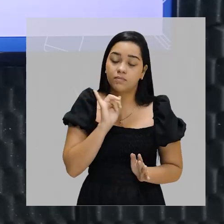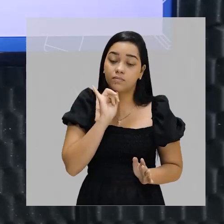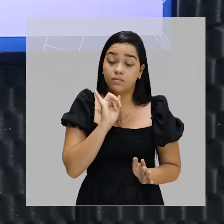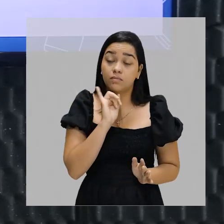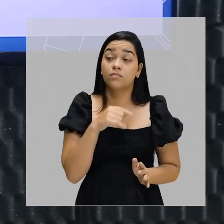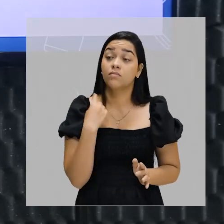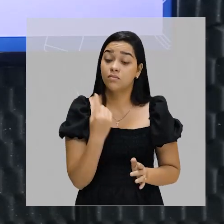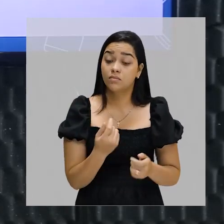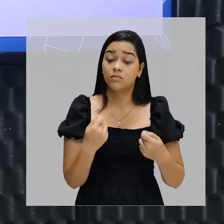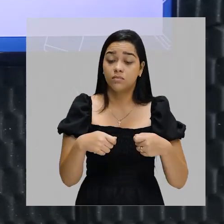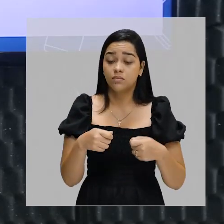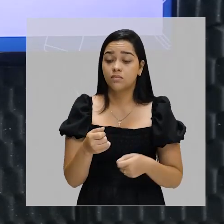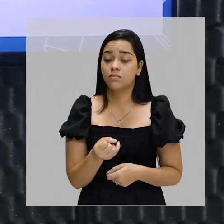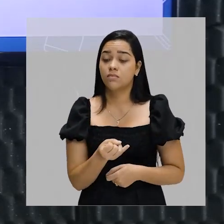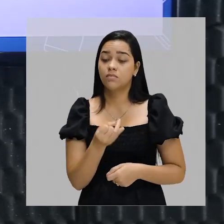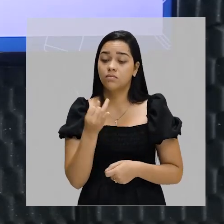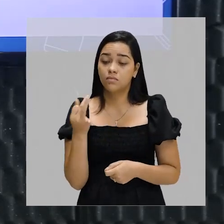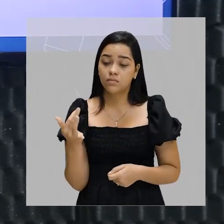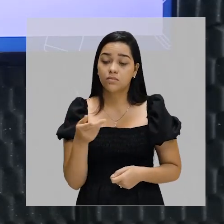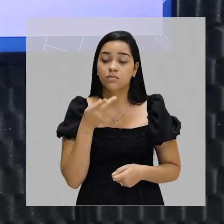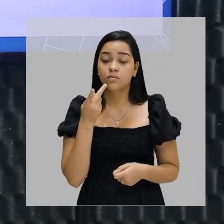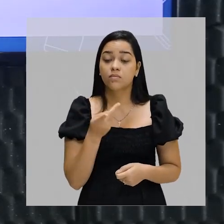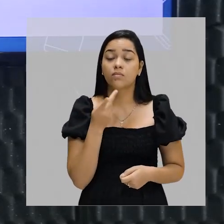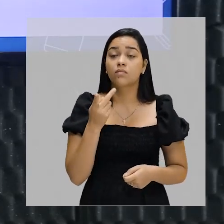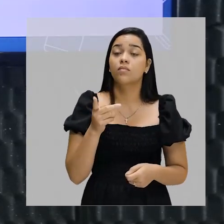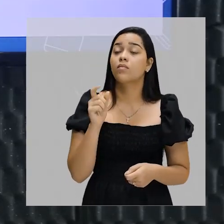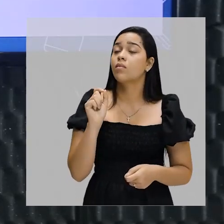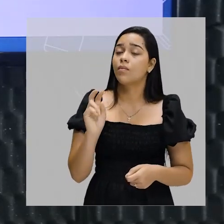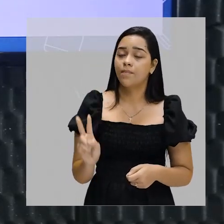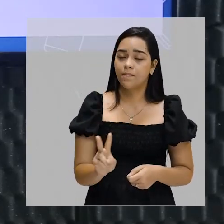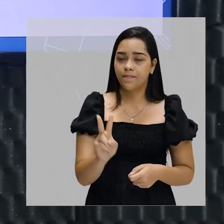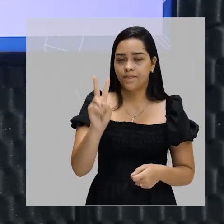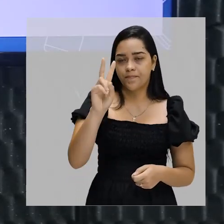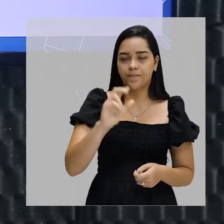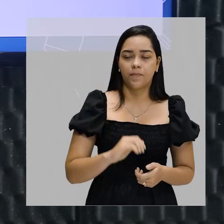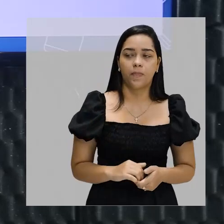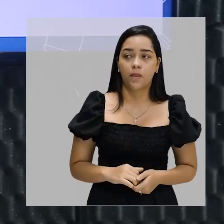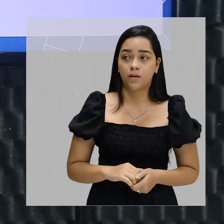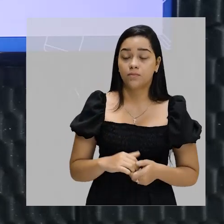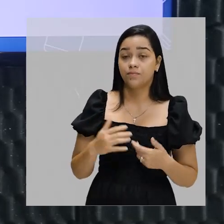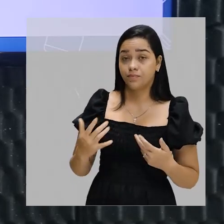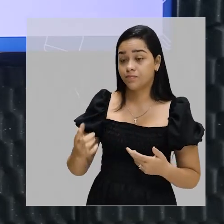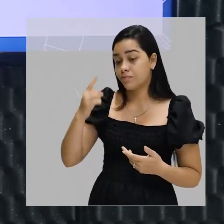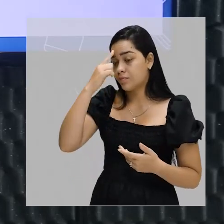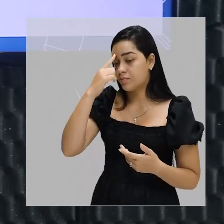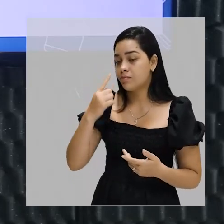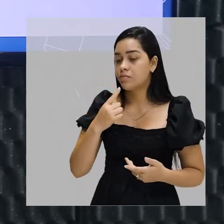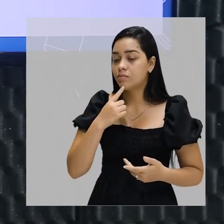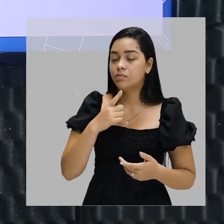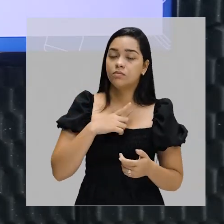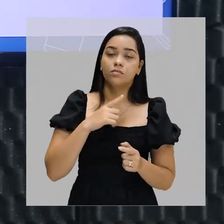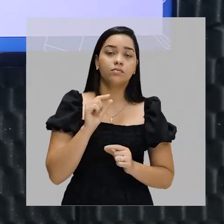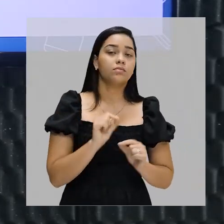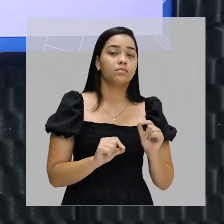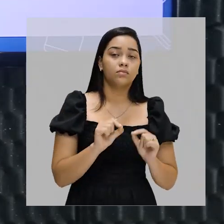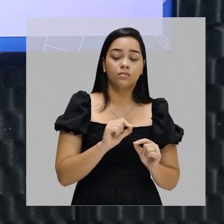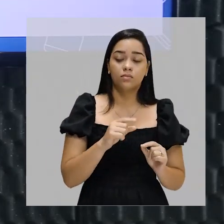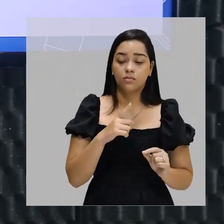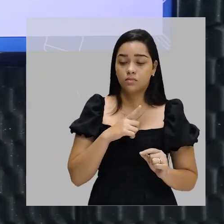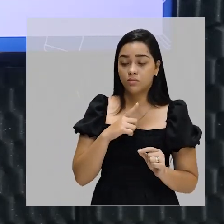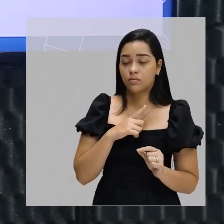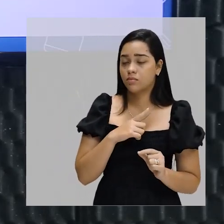Precisamos quantificar, dizer exatamente o valor, certo? Aqui na nossa figura, estamos trazendo